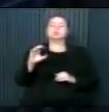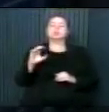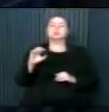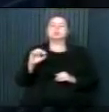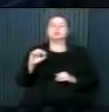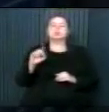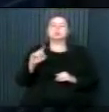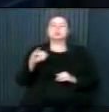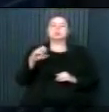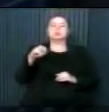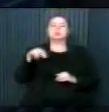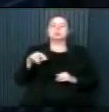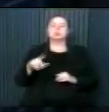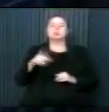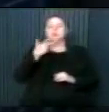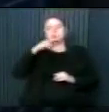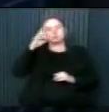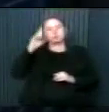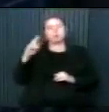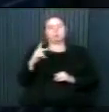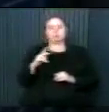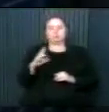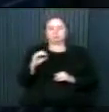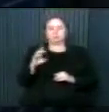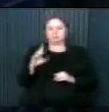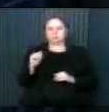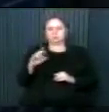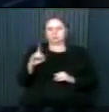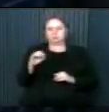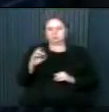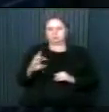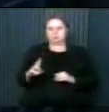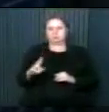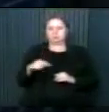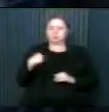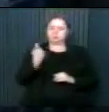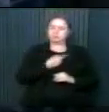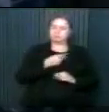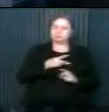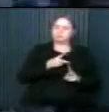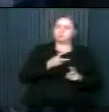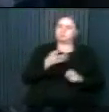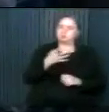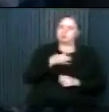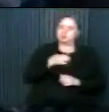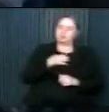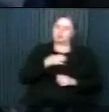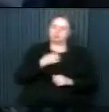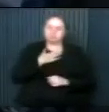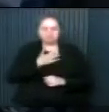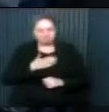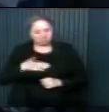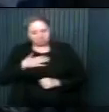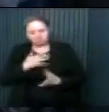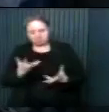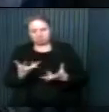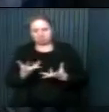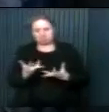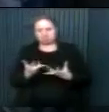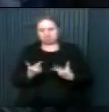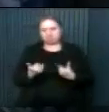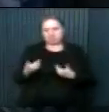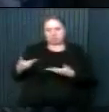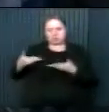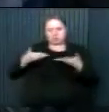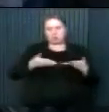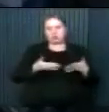subprocurador-geral da República, sentimos-nos de plano imensamente honrados pelo convite, senhor ministro, para